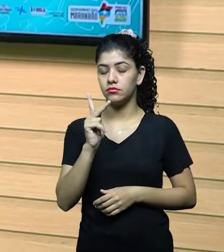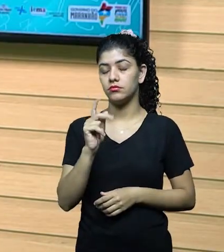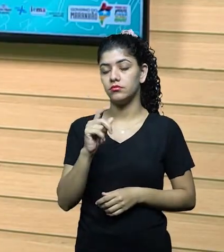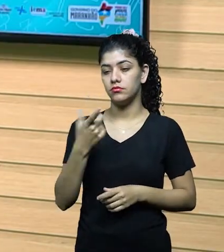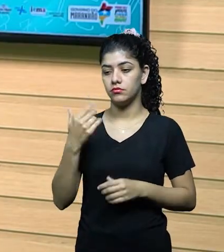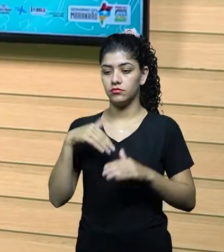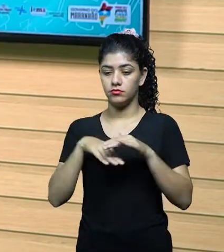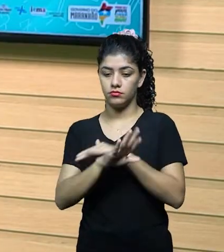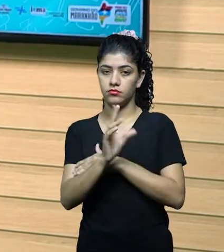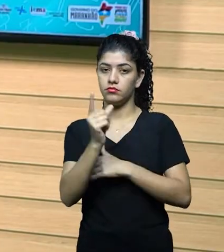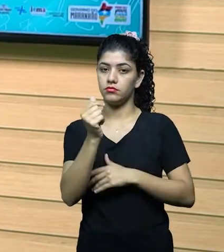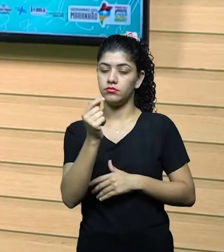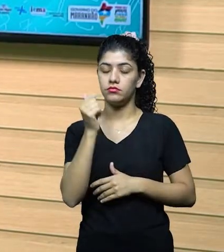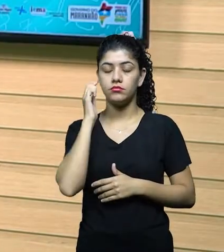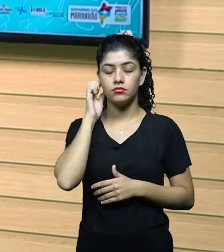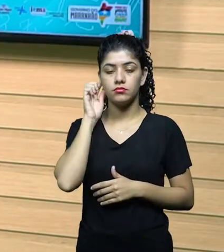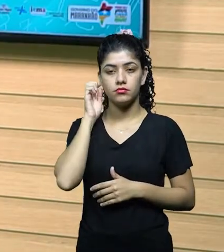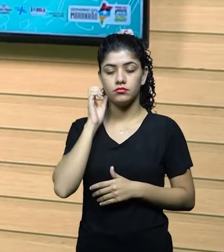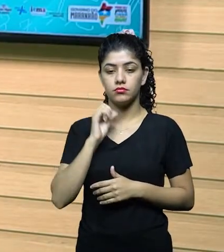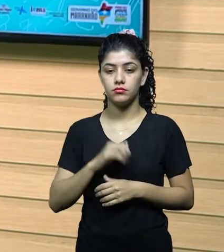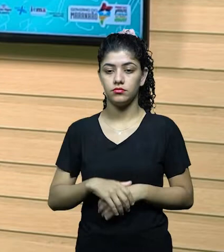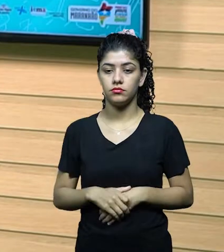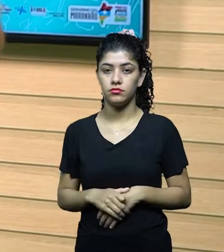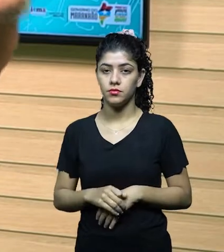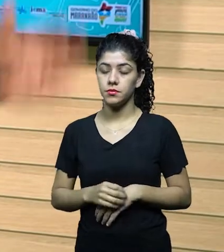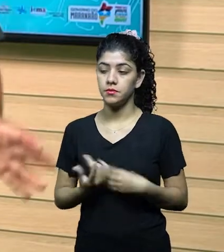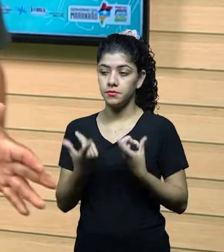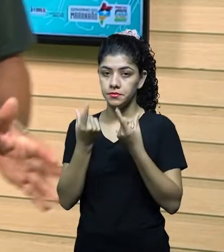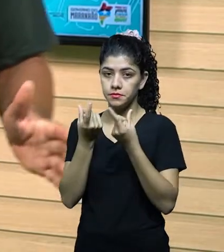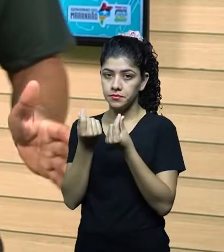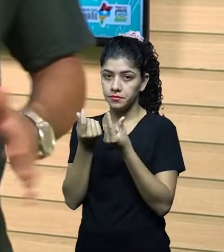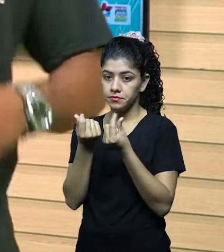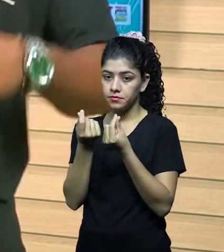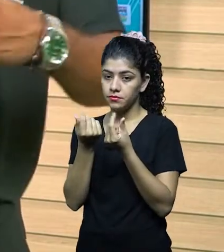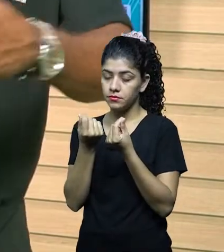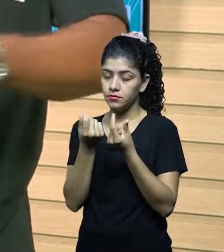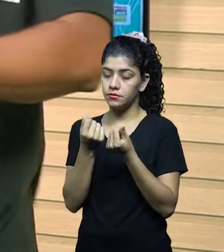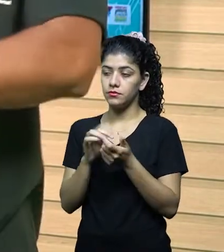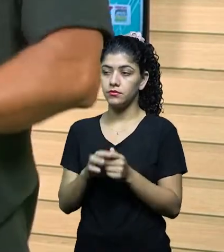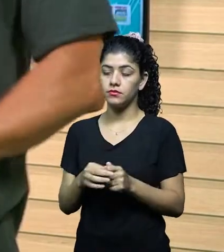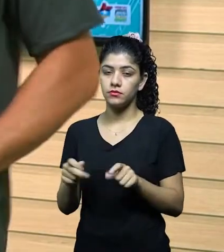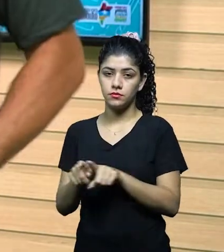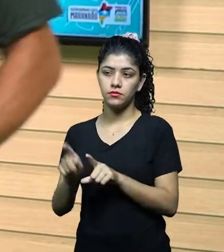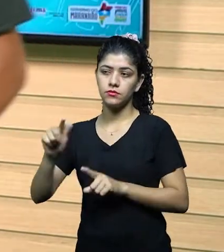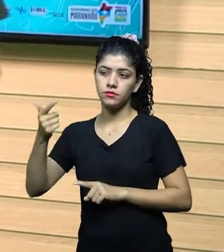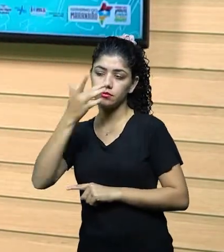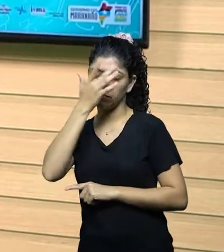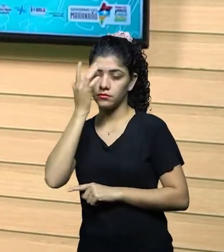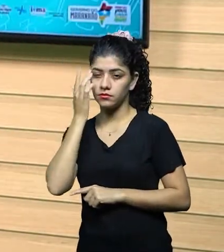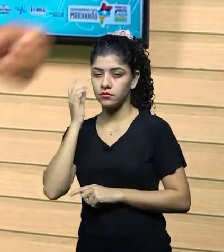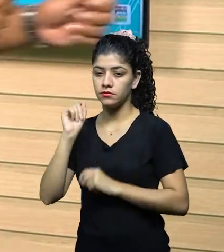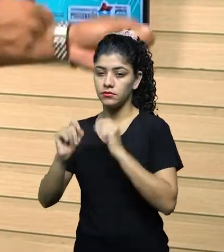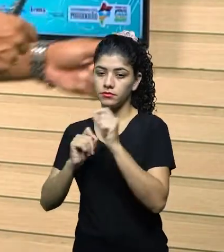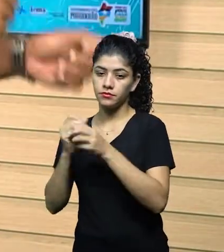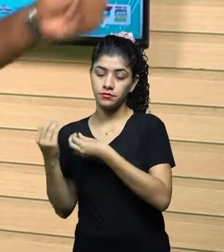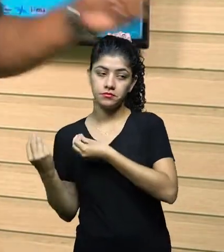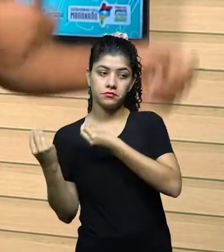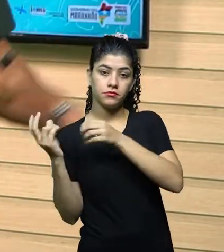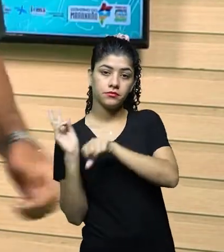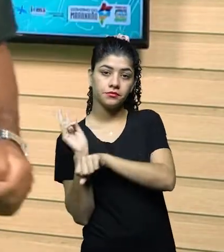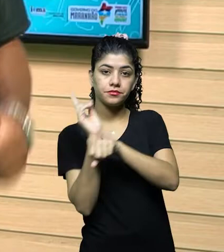lá na poupança. Em contrapartida, ele pega esse dinheiro, mais uma parte de outras pessoas, e